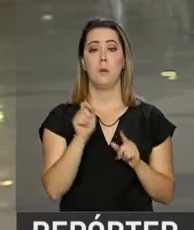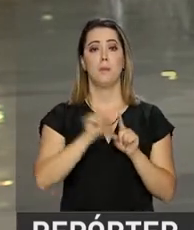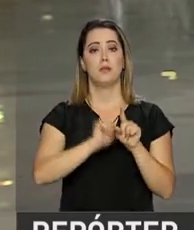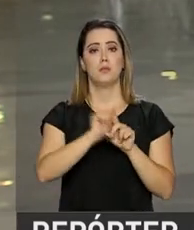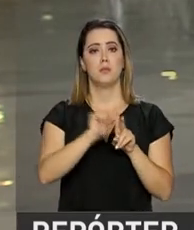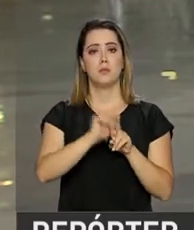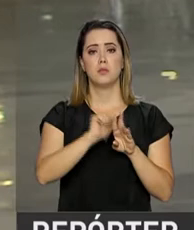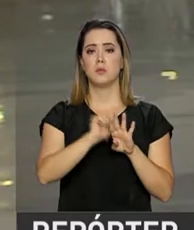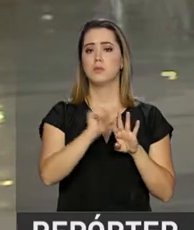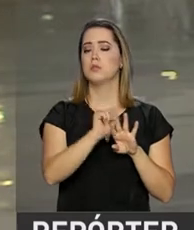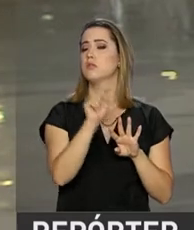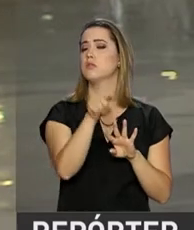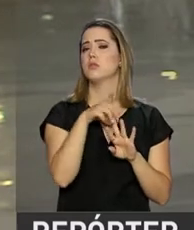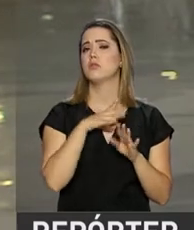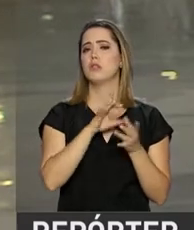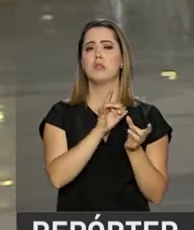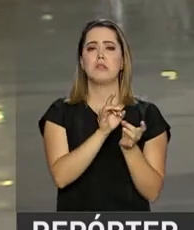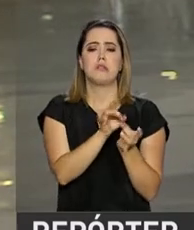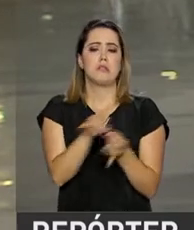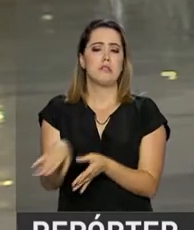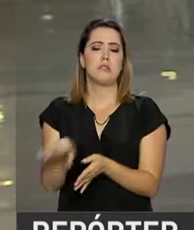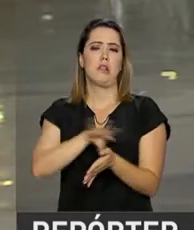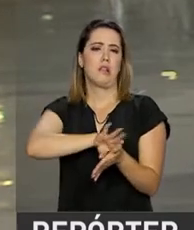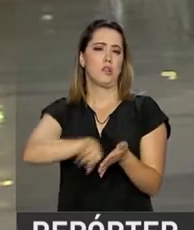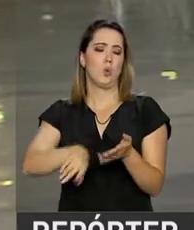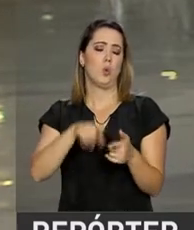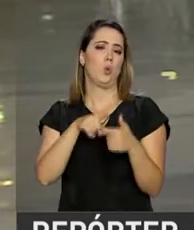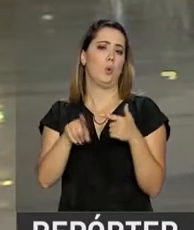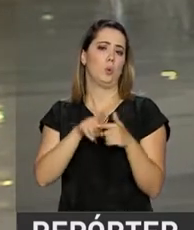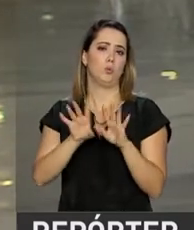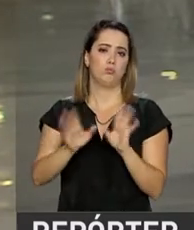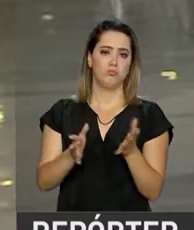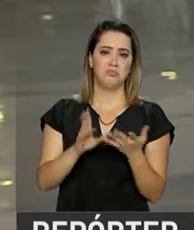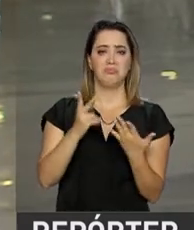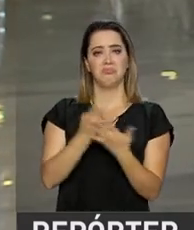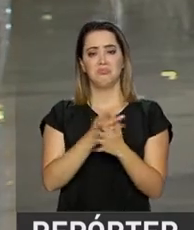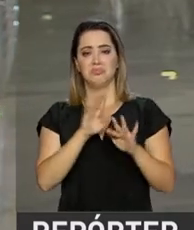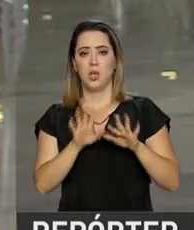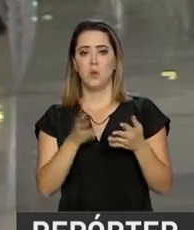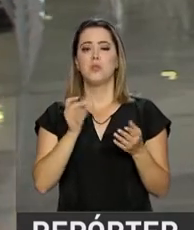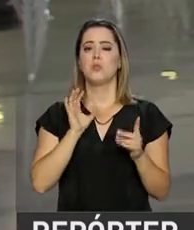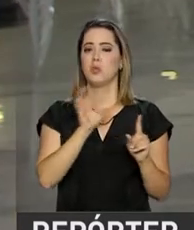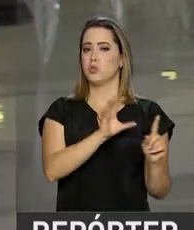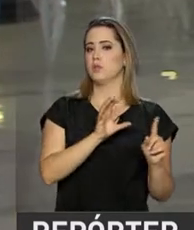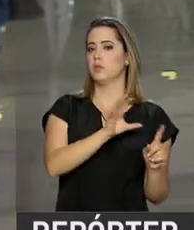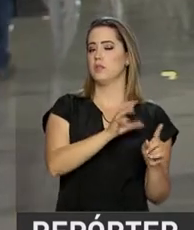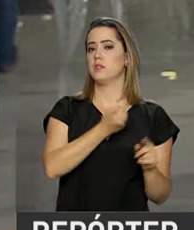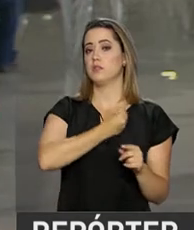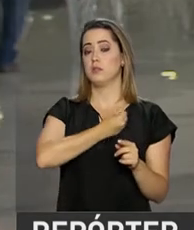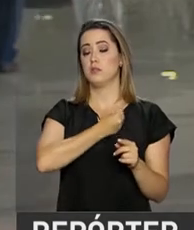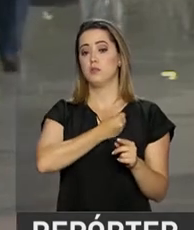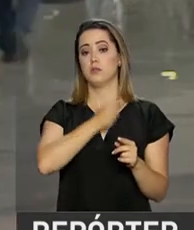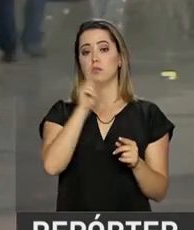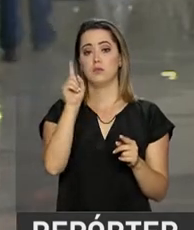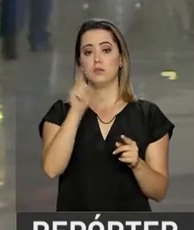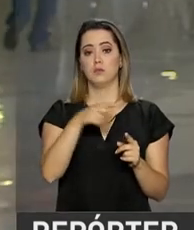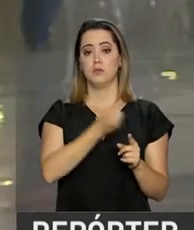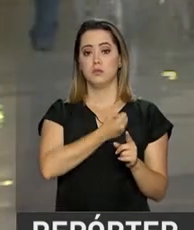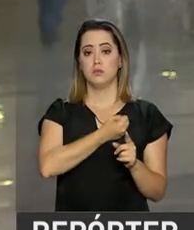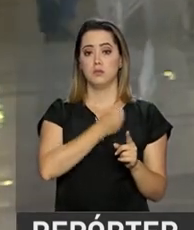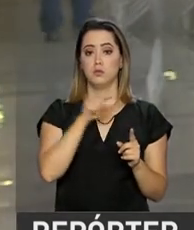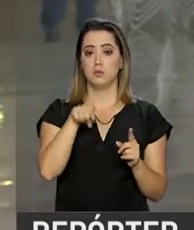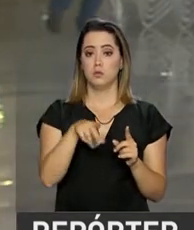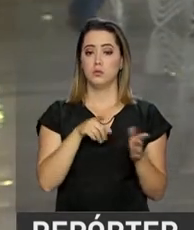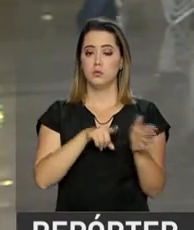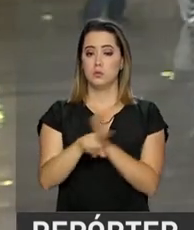é descartou fatores sazonais que são fatores que podem influenciar os números neste